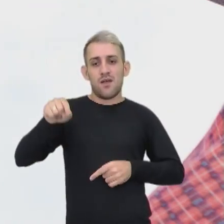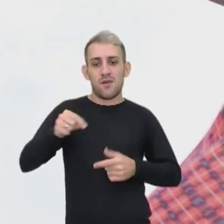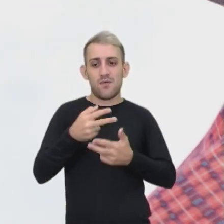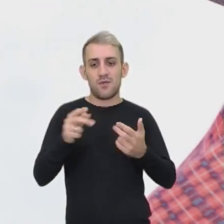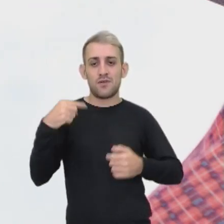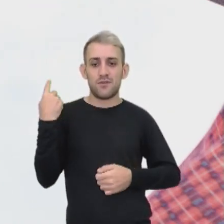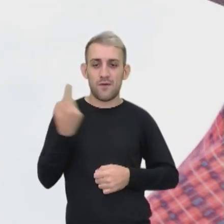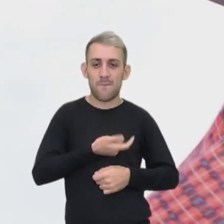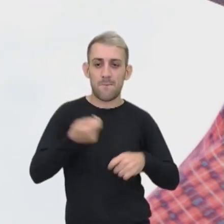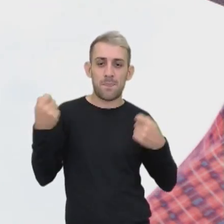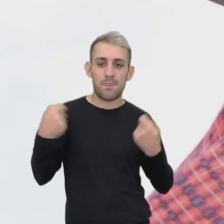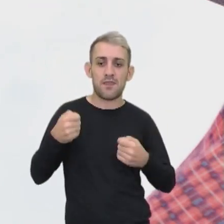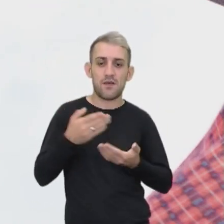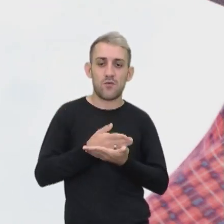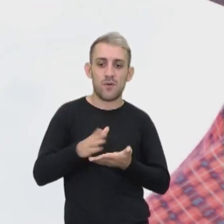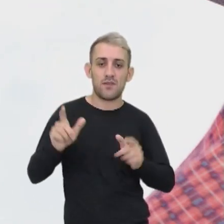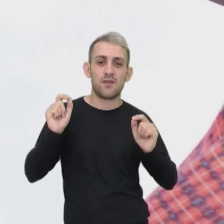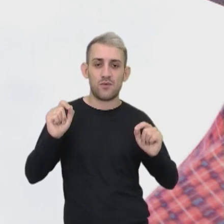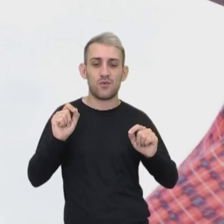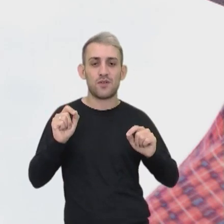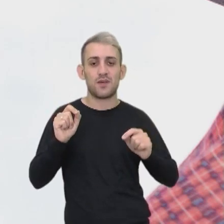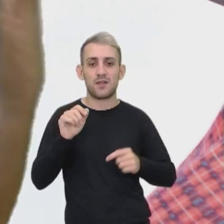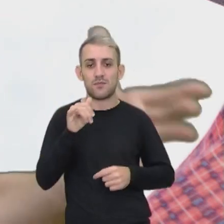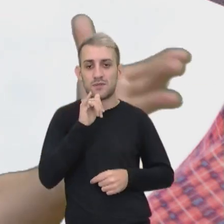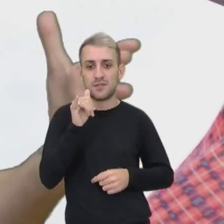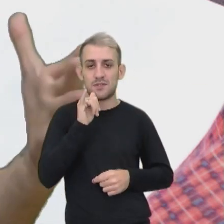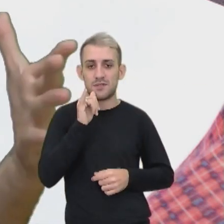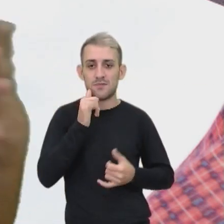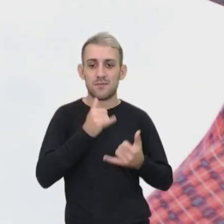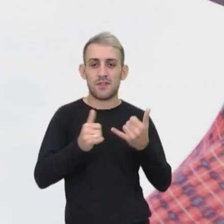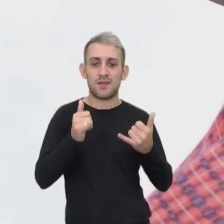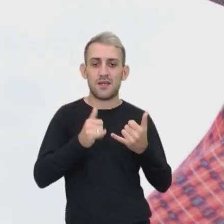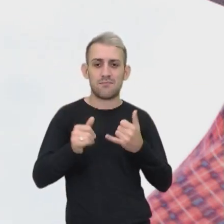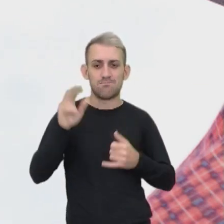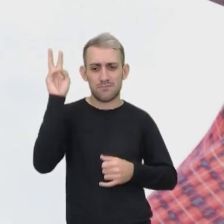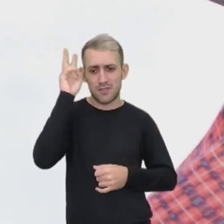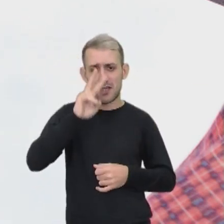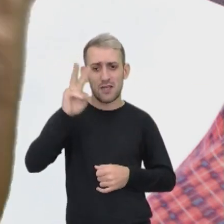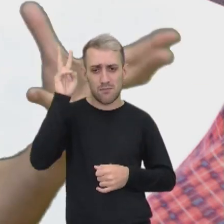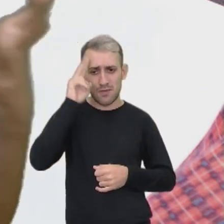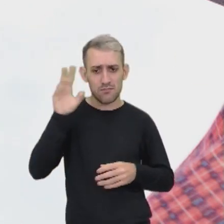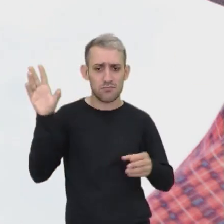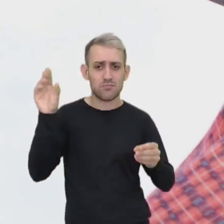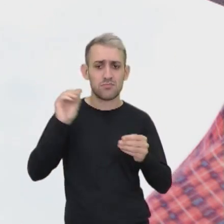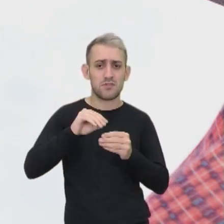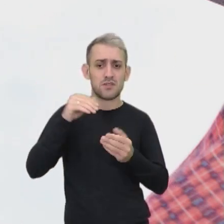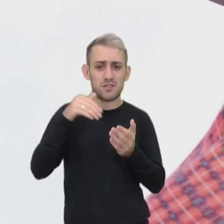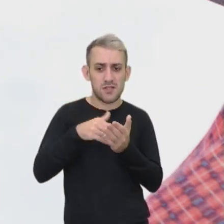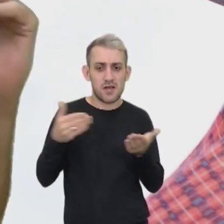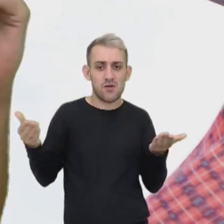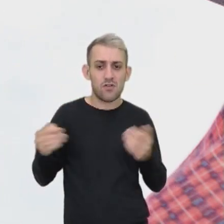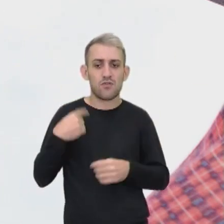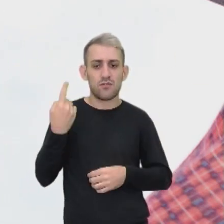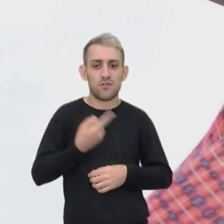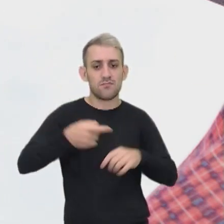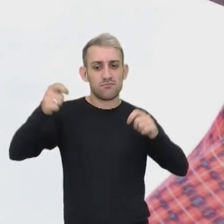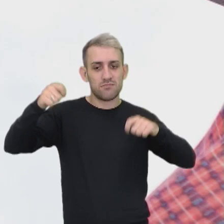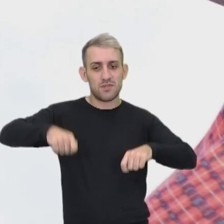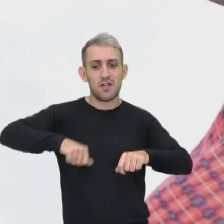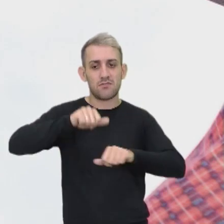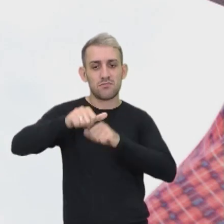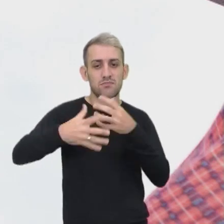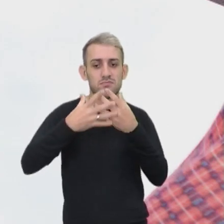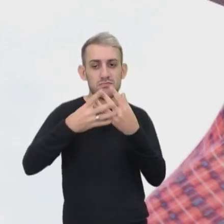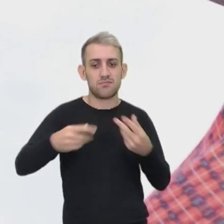tem que começar a, como eu disse, né, minimizar isso o máximo possível até o momento que a gente consiga realmente eliminar isso,